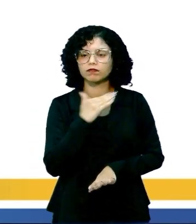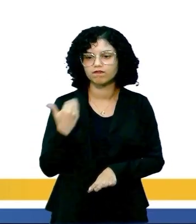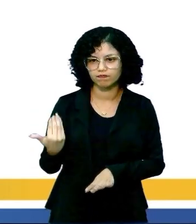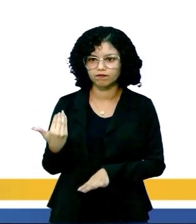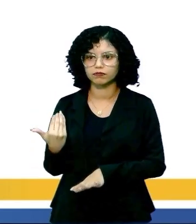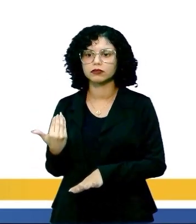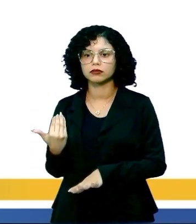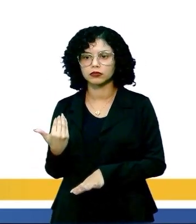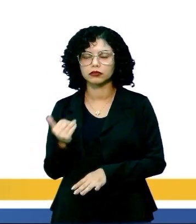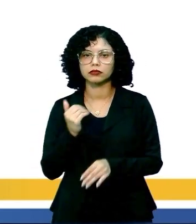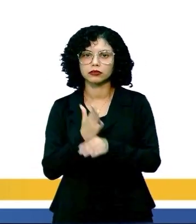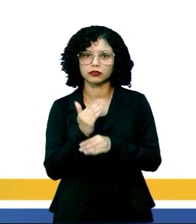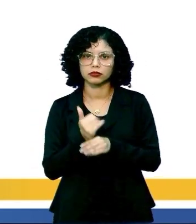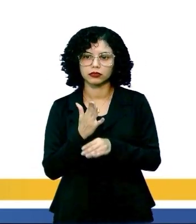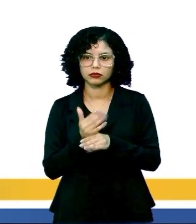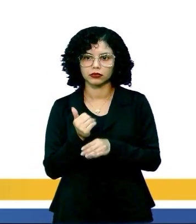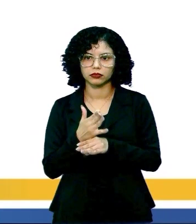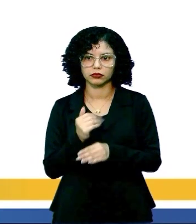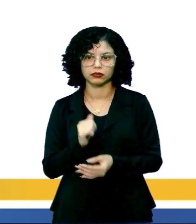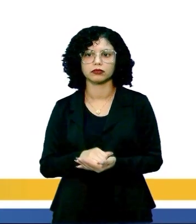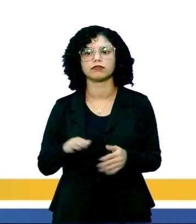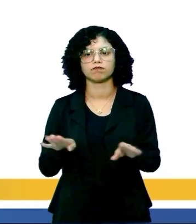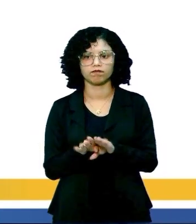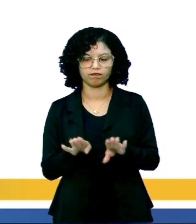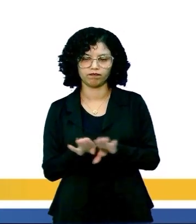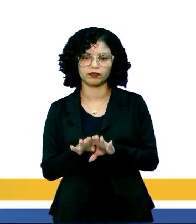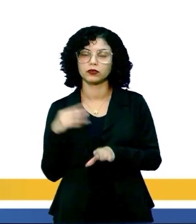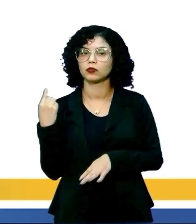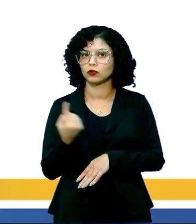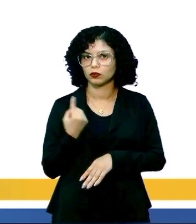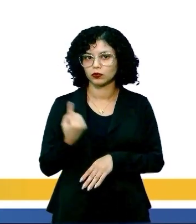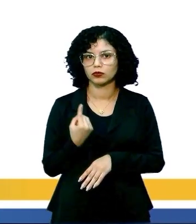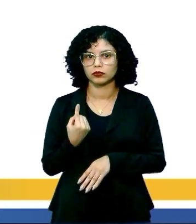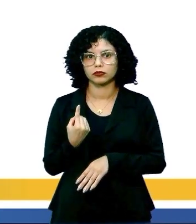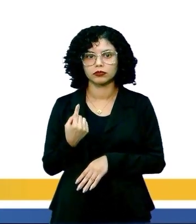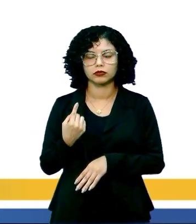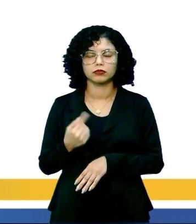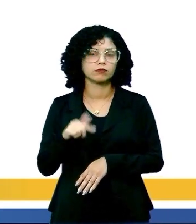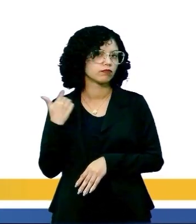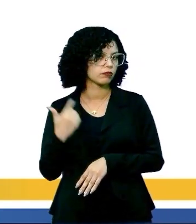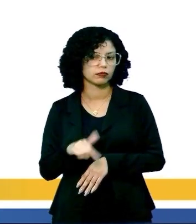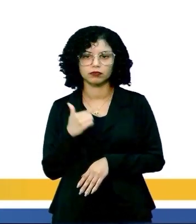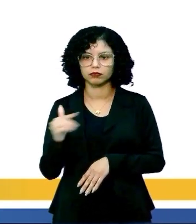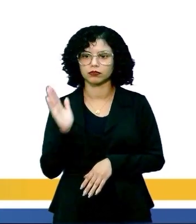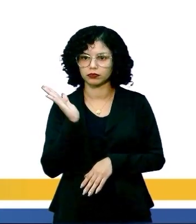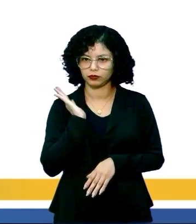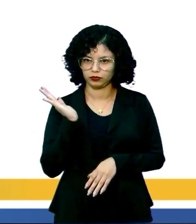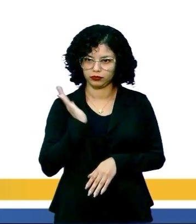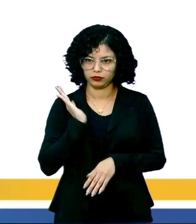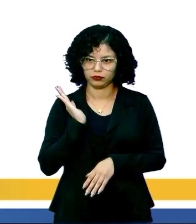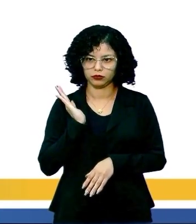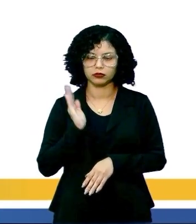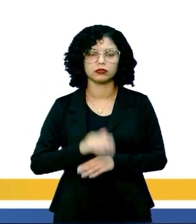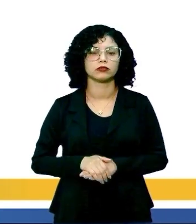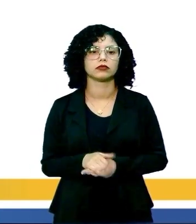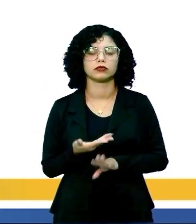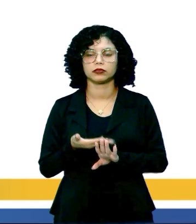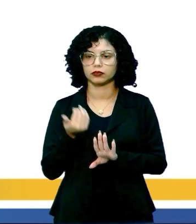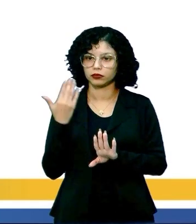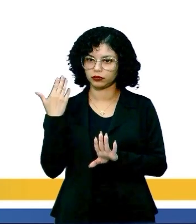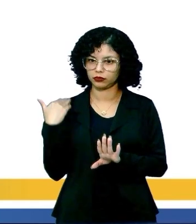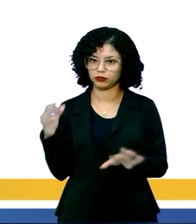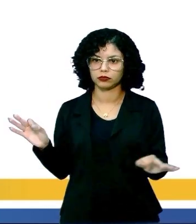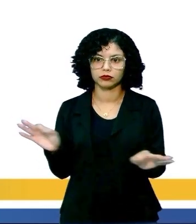e esquartejado. Detalhe, ele era o único que não pertencia à elite da época, por isso que